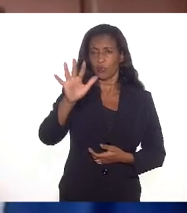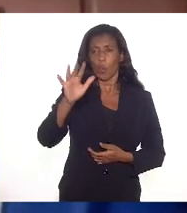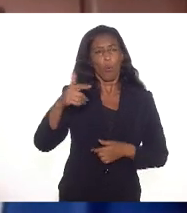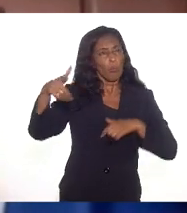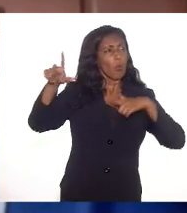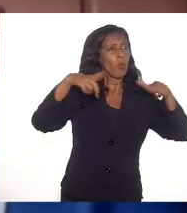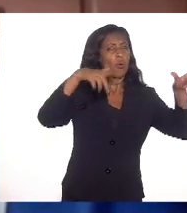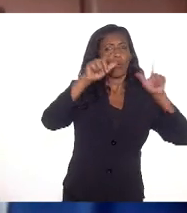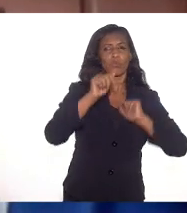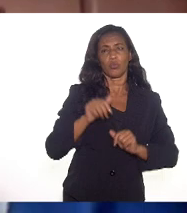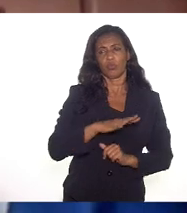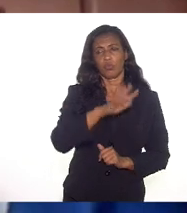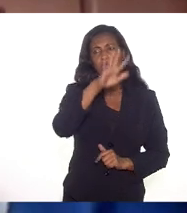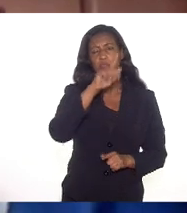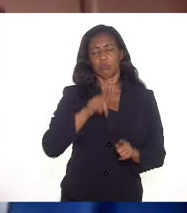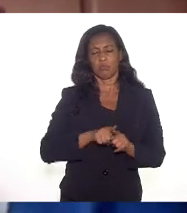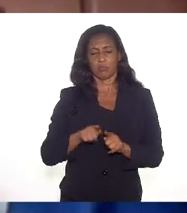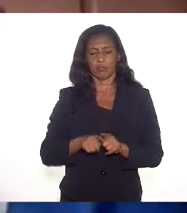tantas outras,